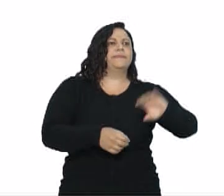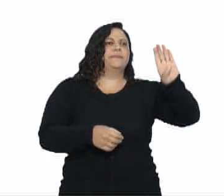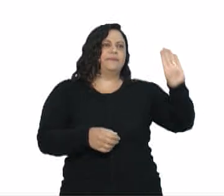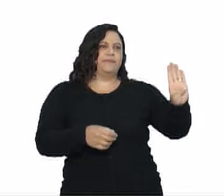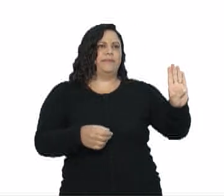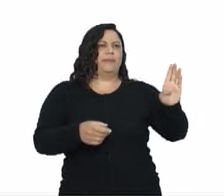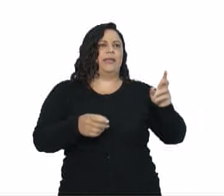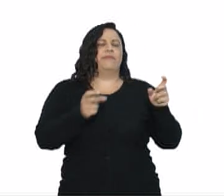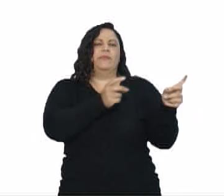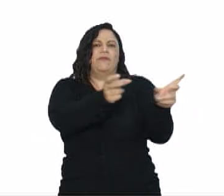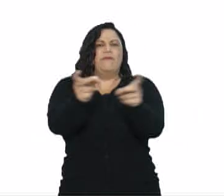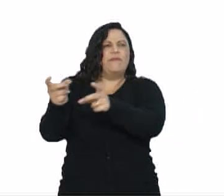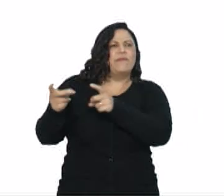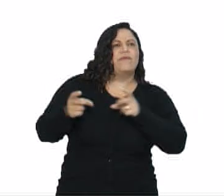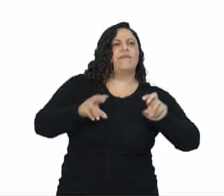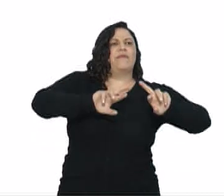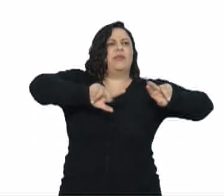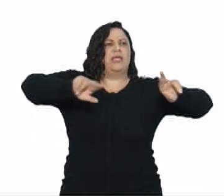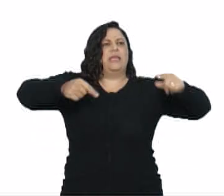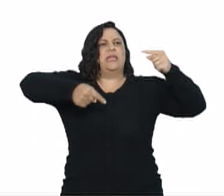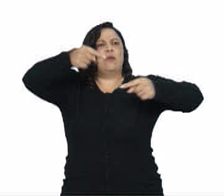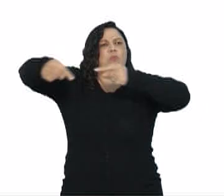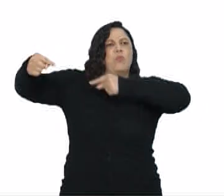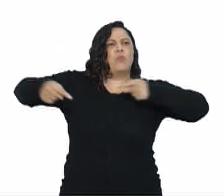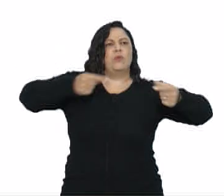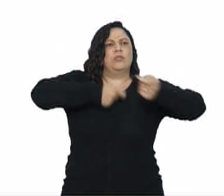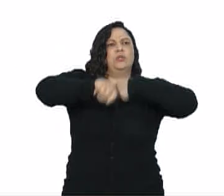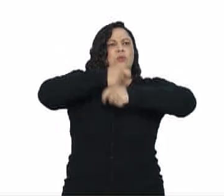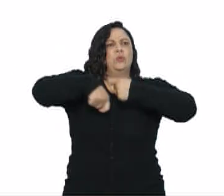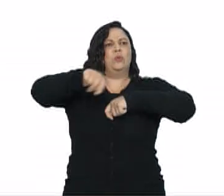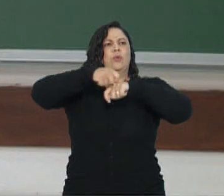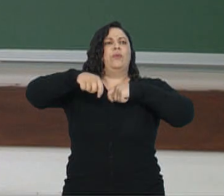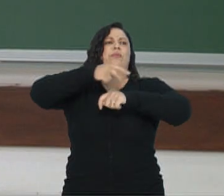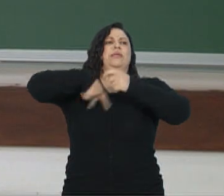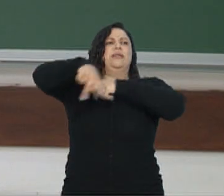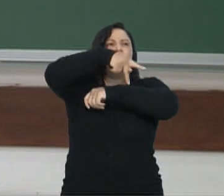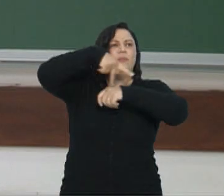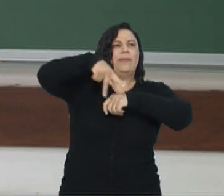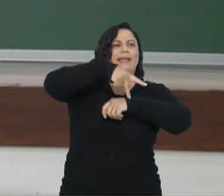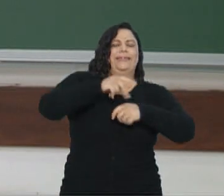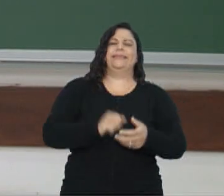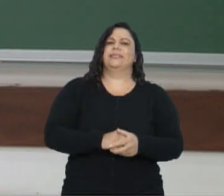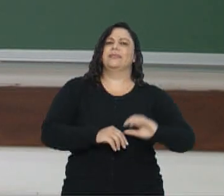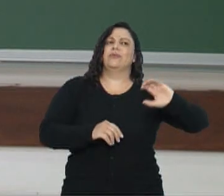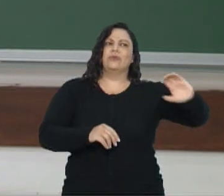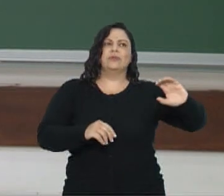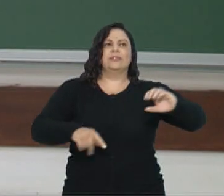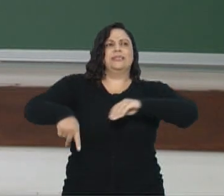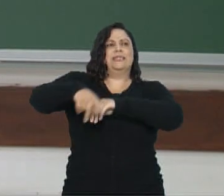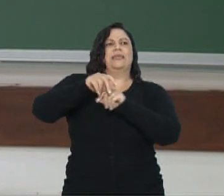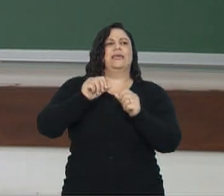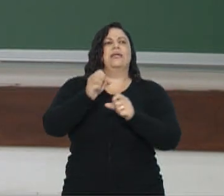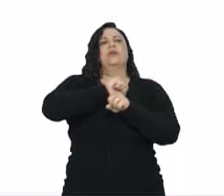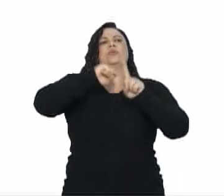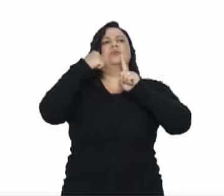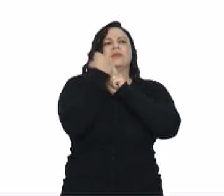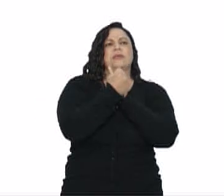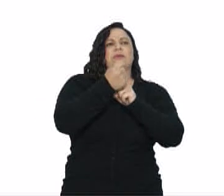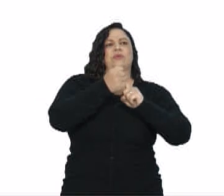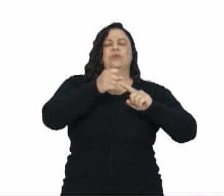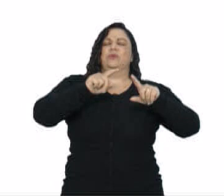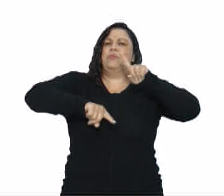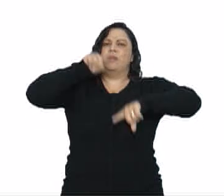socialização dos meios de produção, ou letra d, liberdade para as atividades econômicas. Se ter um tempinho aí para responder, já retornamos.